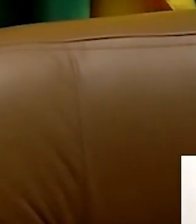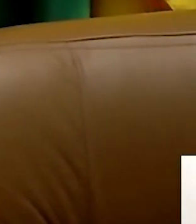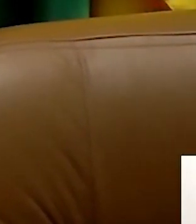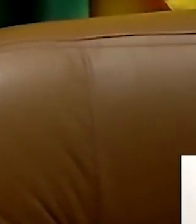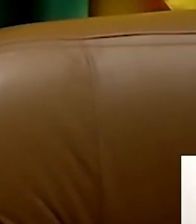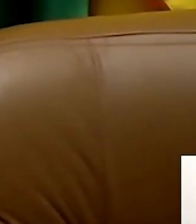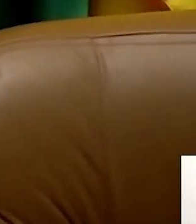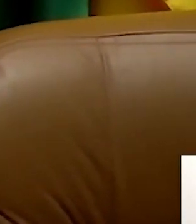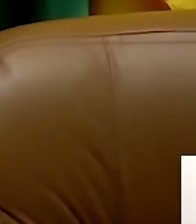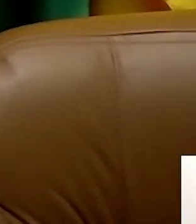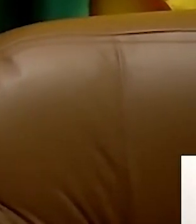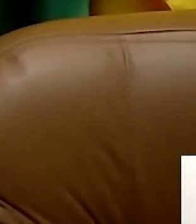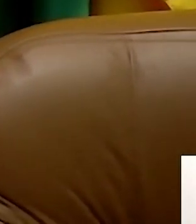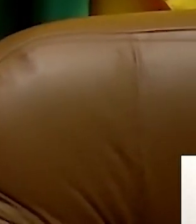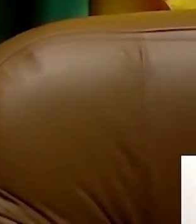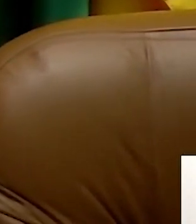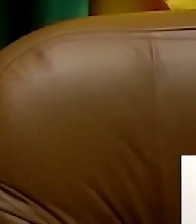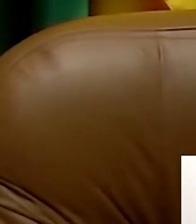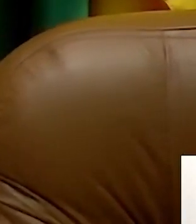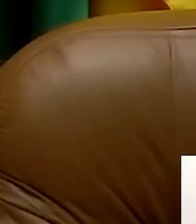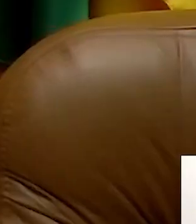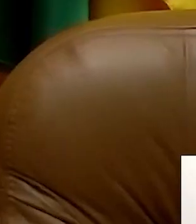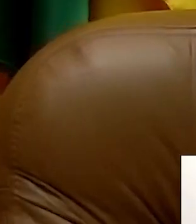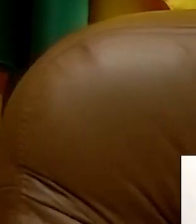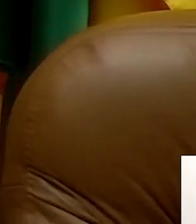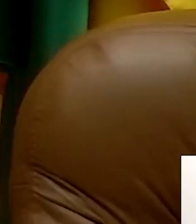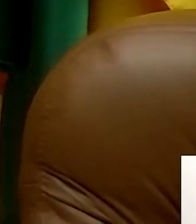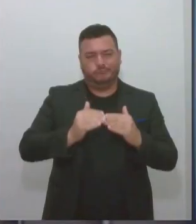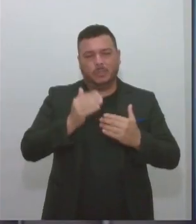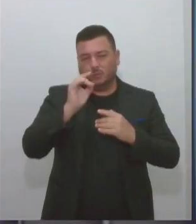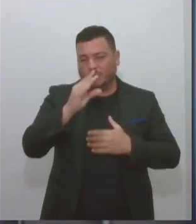que tem muito a fazer por esse estado e eu queria só agradecer mais uma vez.